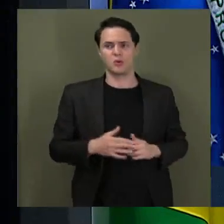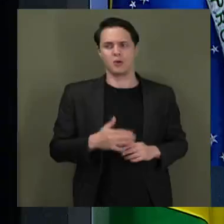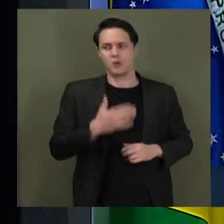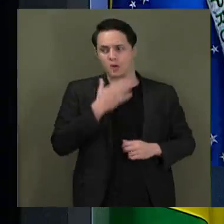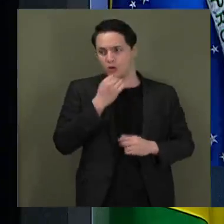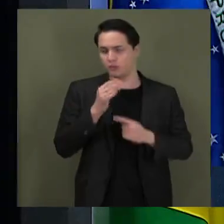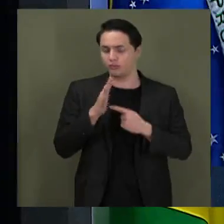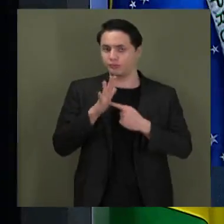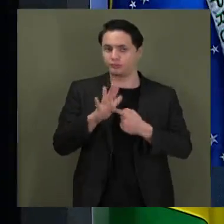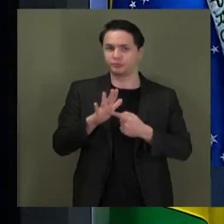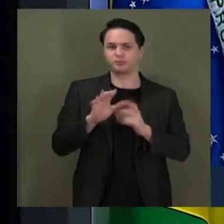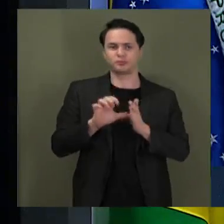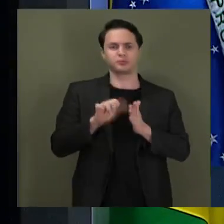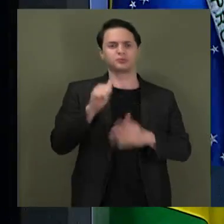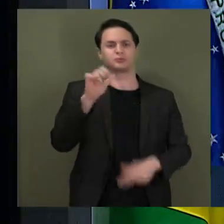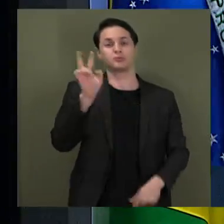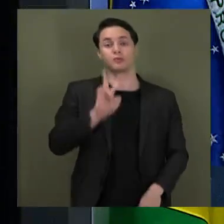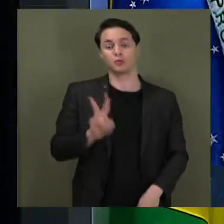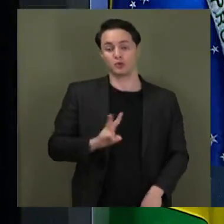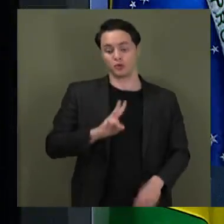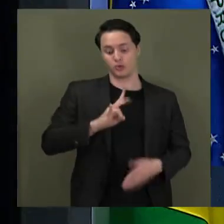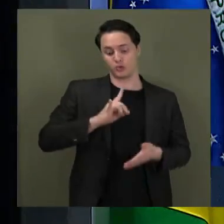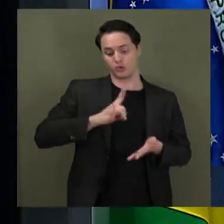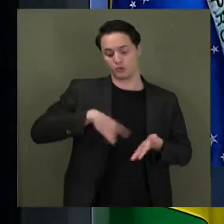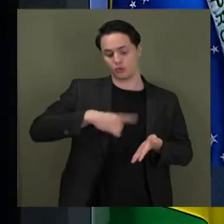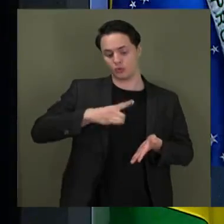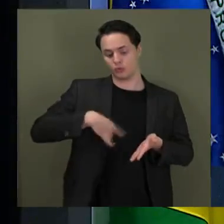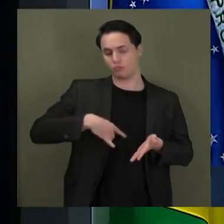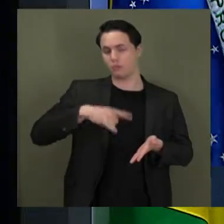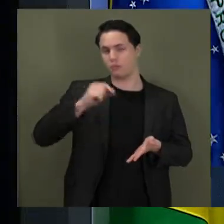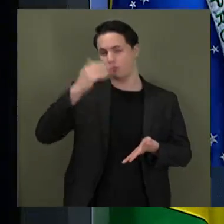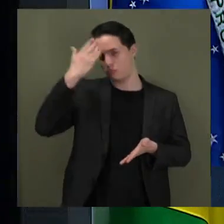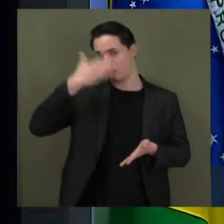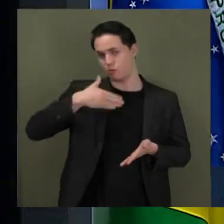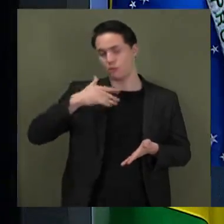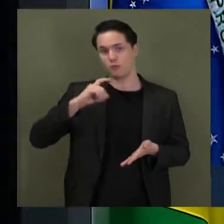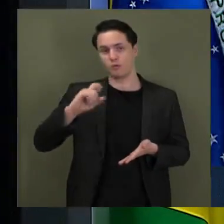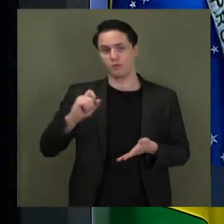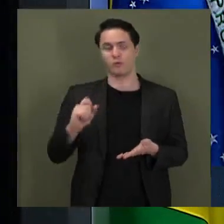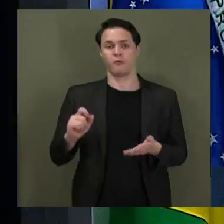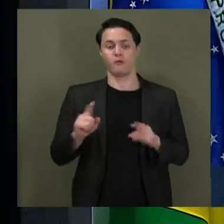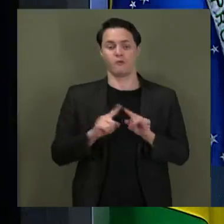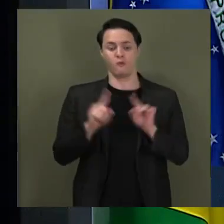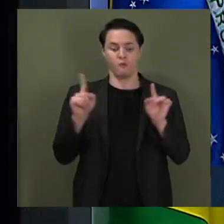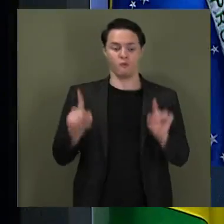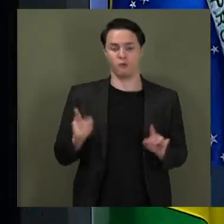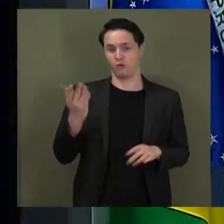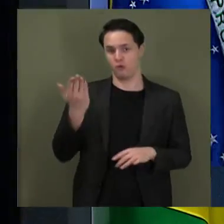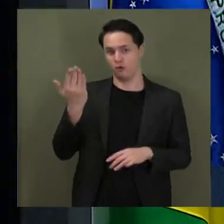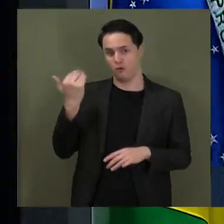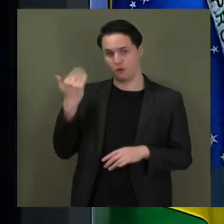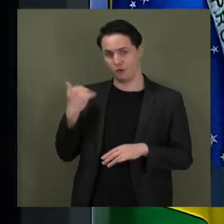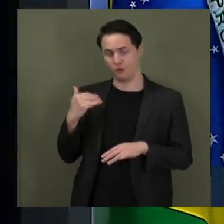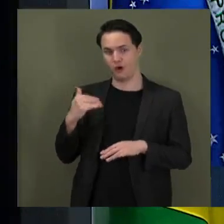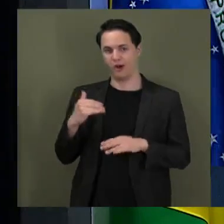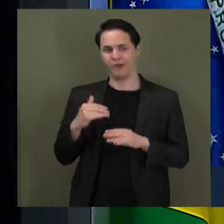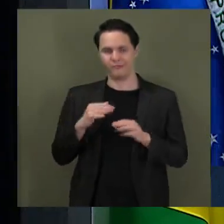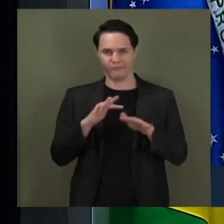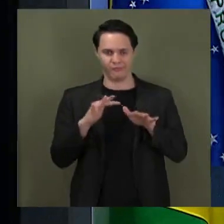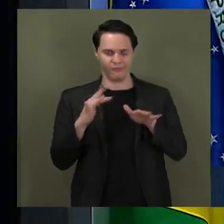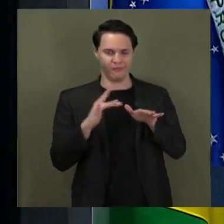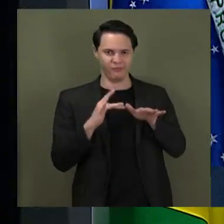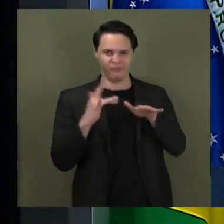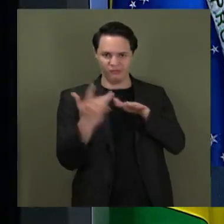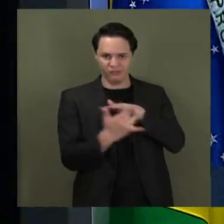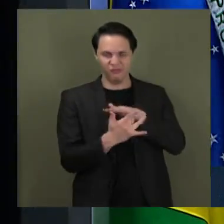pela primeira vez documentos comprovando que funcionários do antigo Twitter, hoje